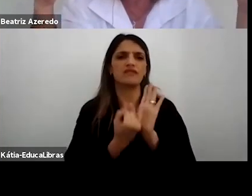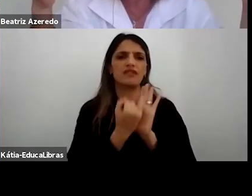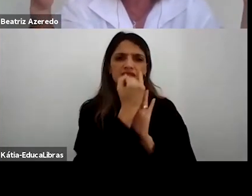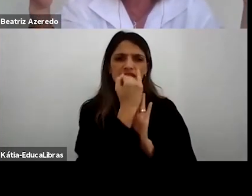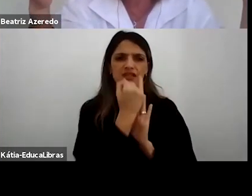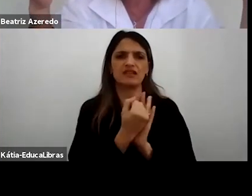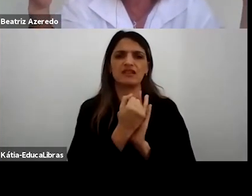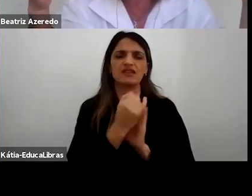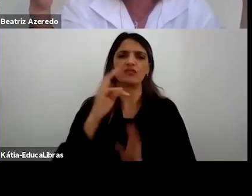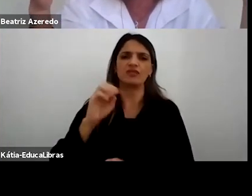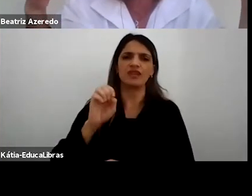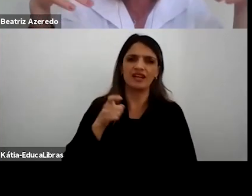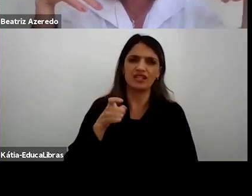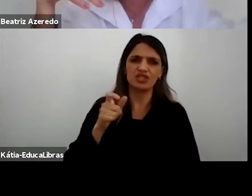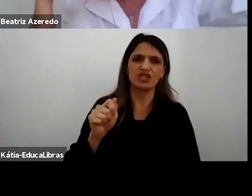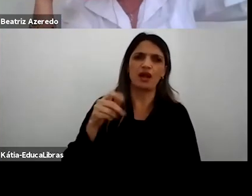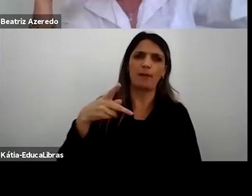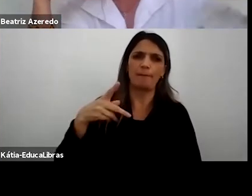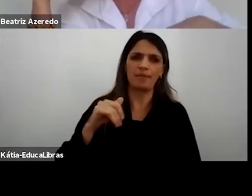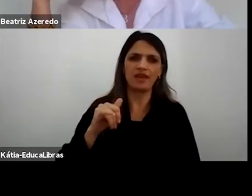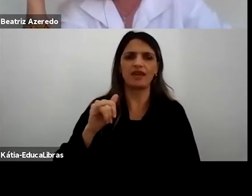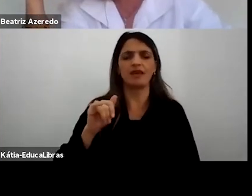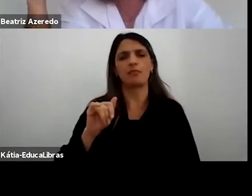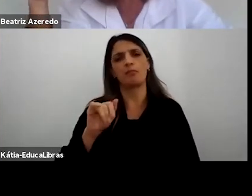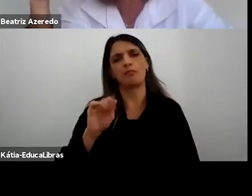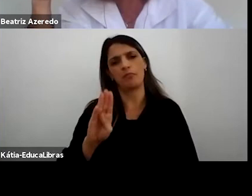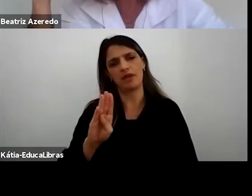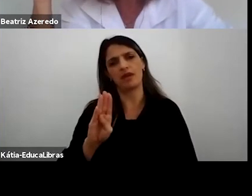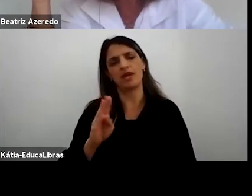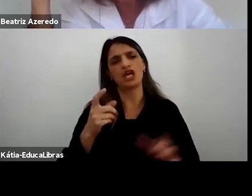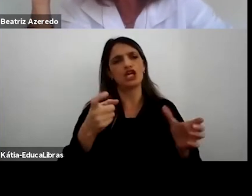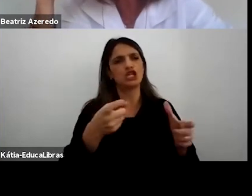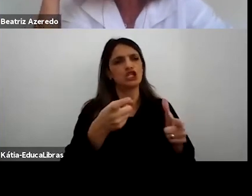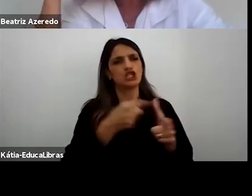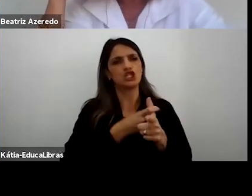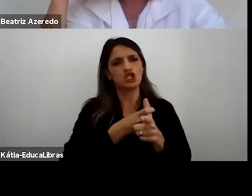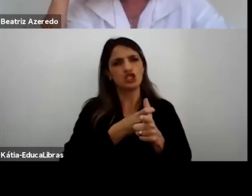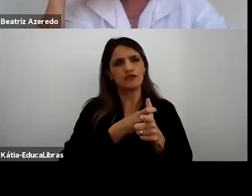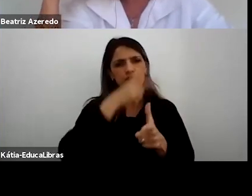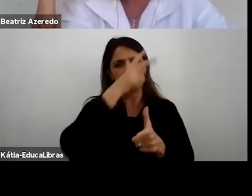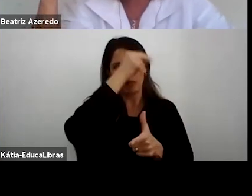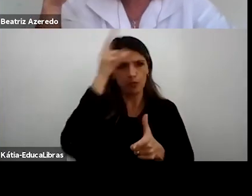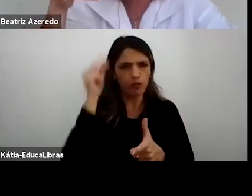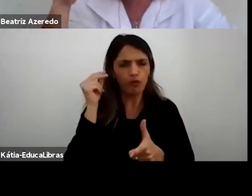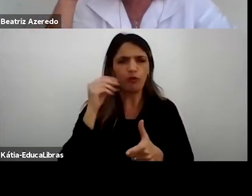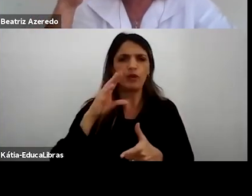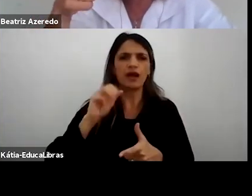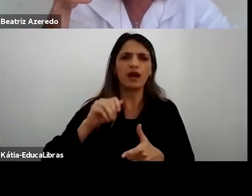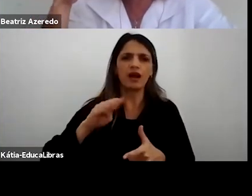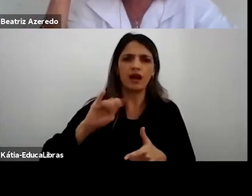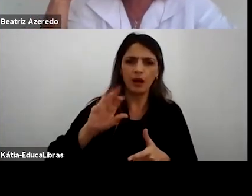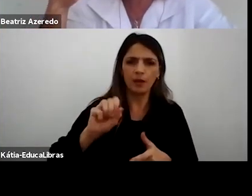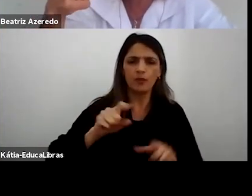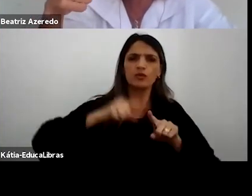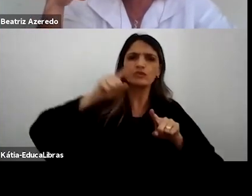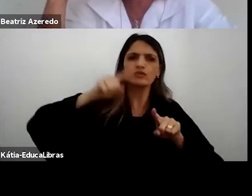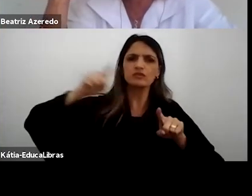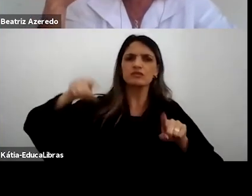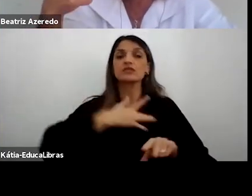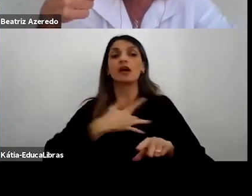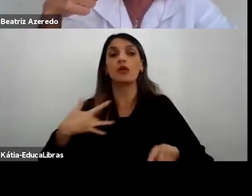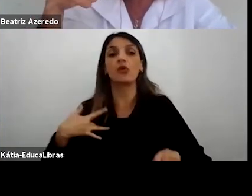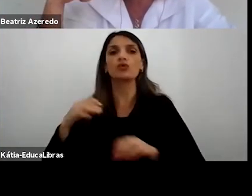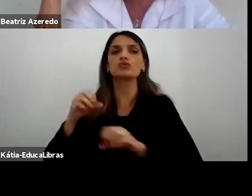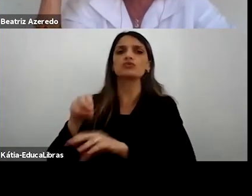de dívida pública, de juros, né, de câmbio, que os indicadores de saúde, de educação,